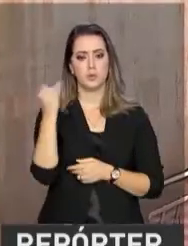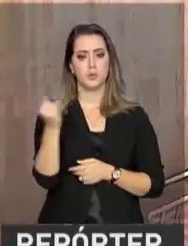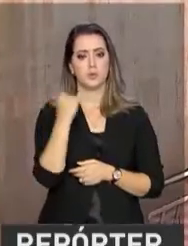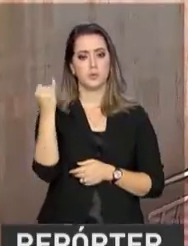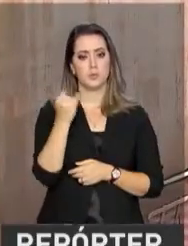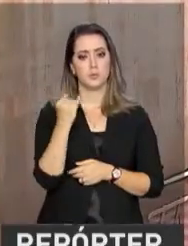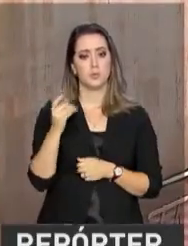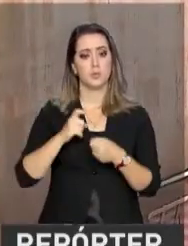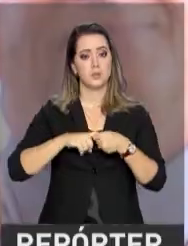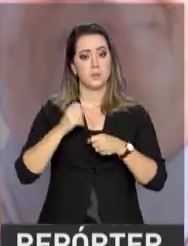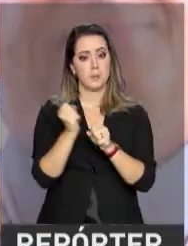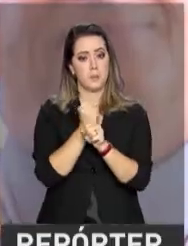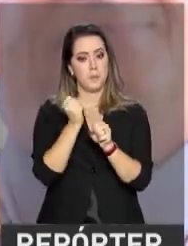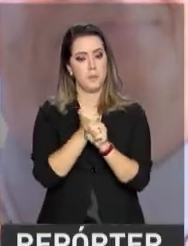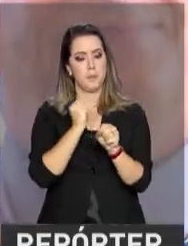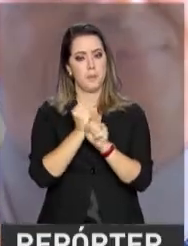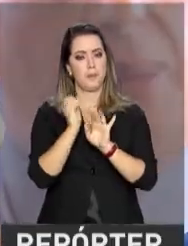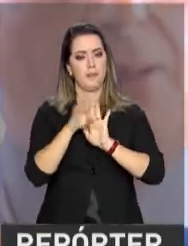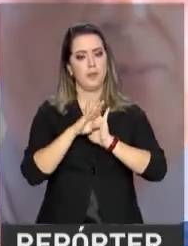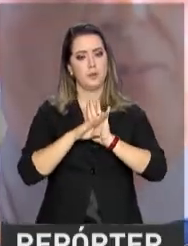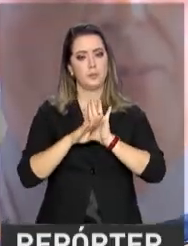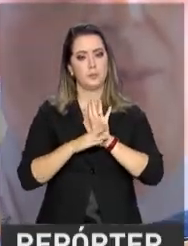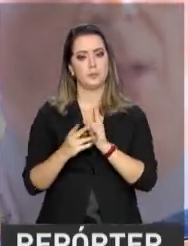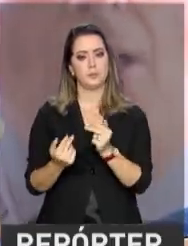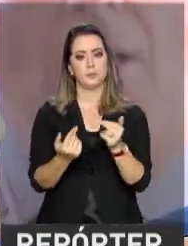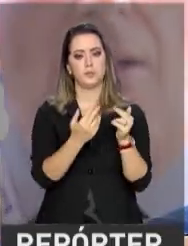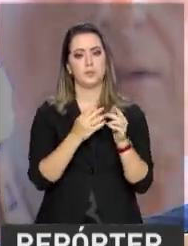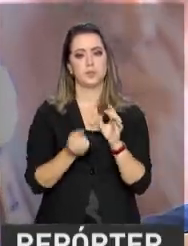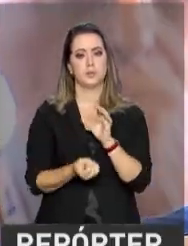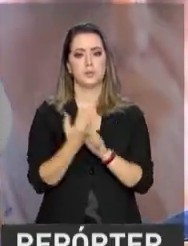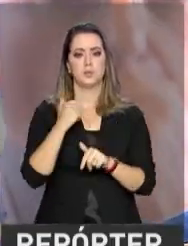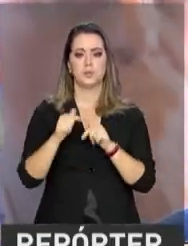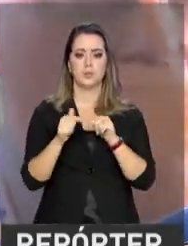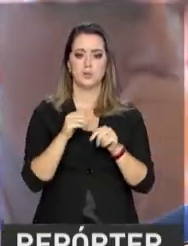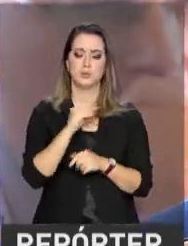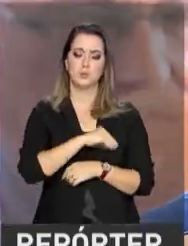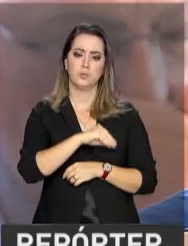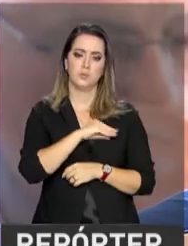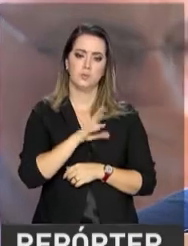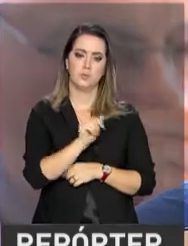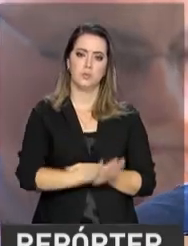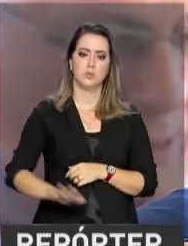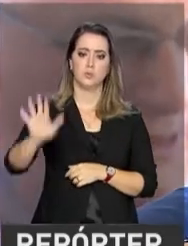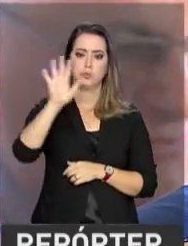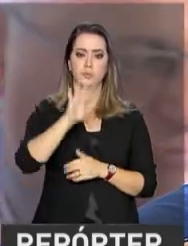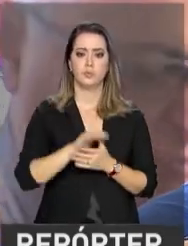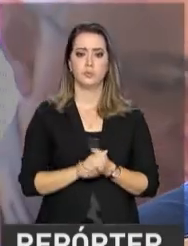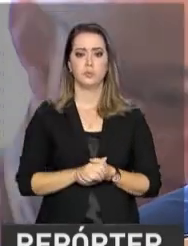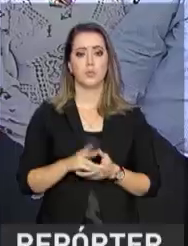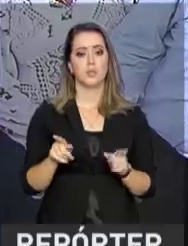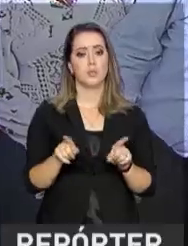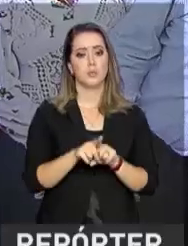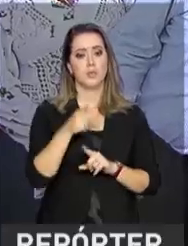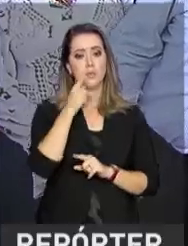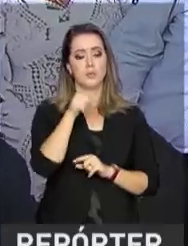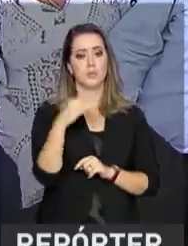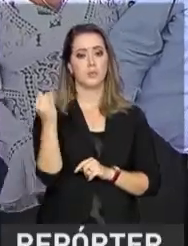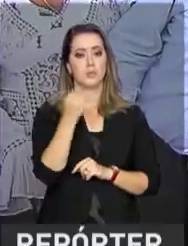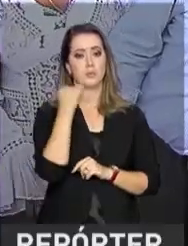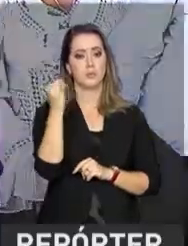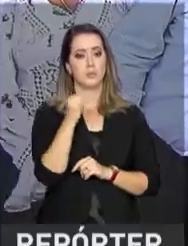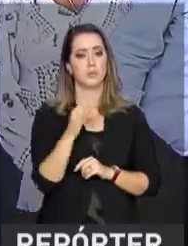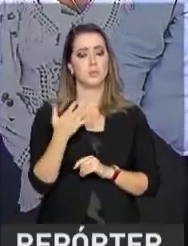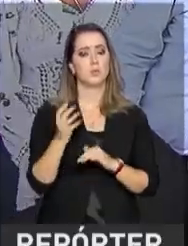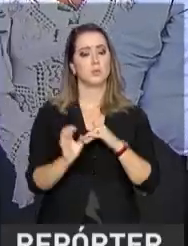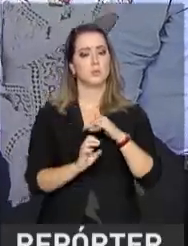da retomada de projetos como esses para a geração de emprego e renda em todo o país falou também da importância do